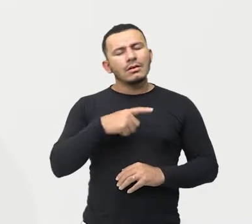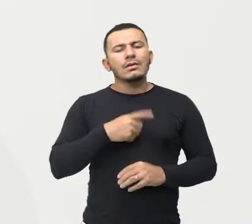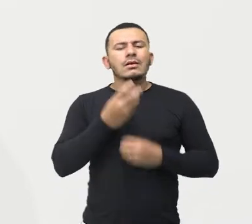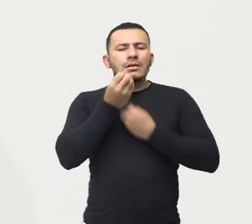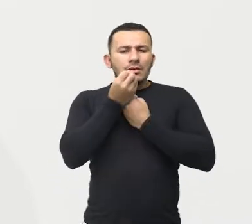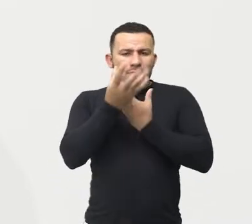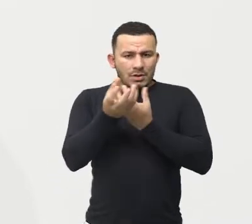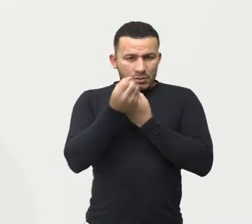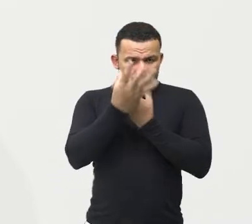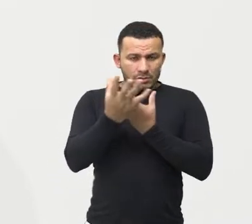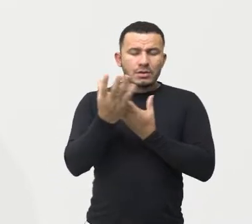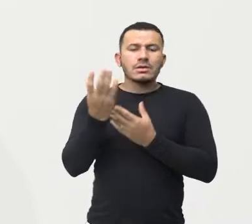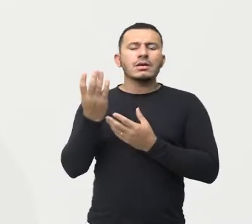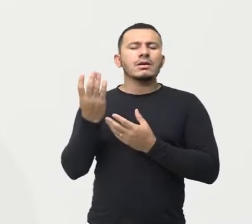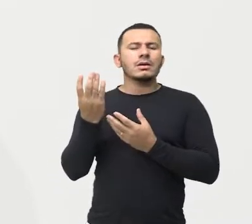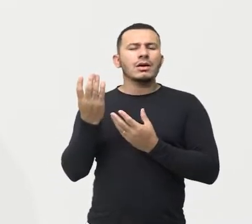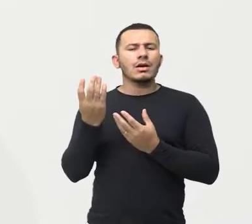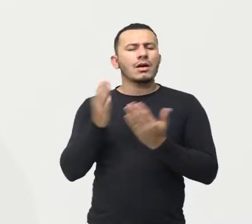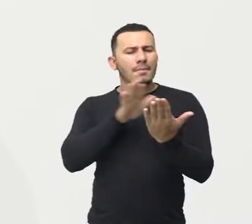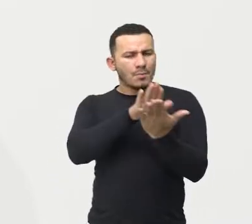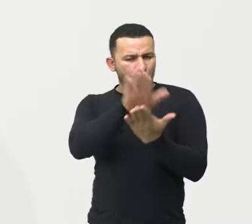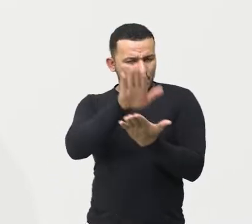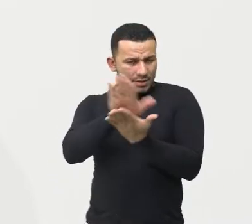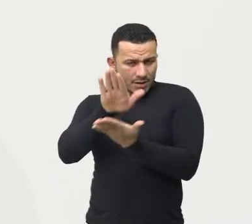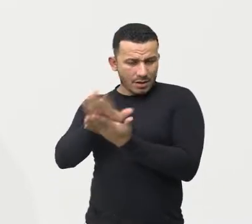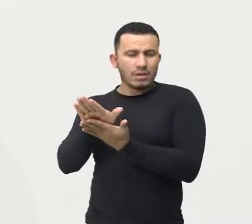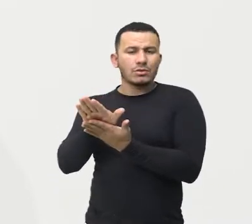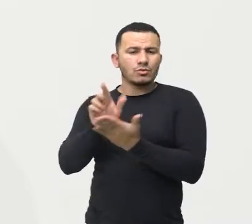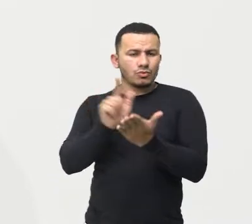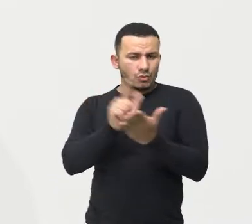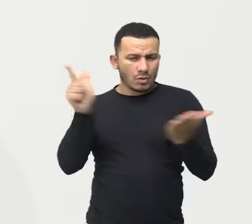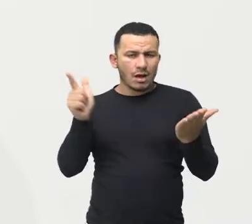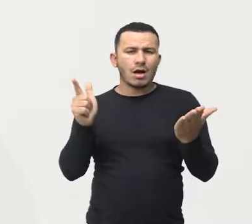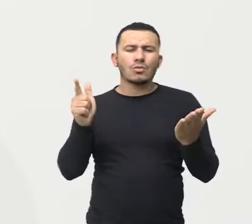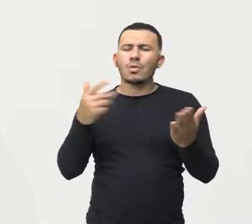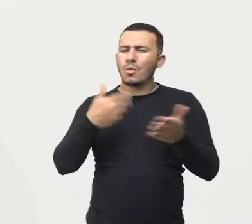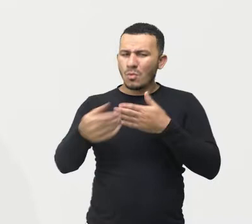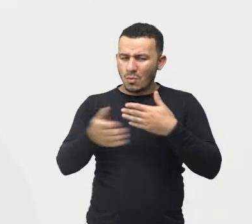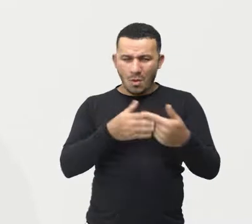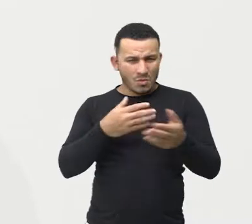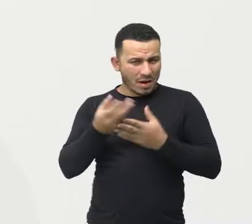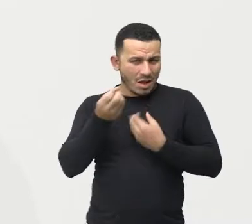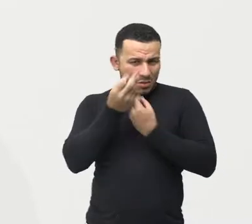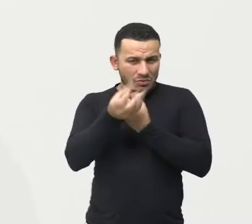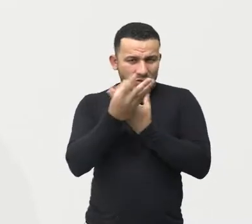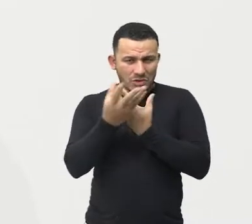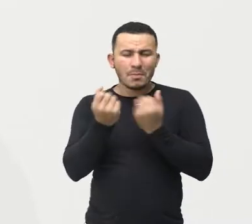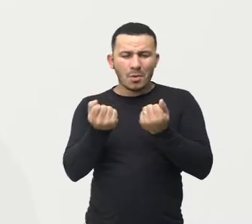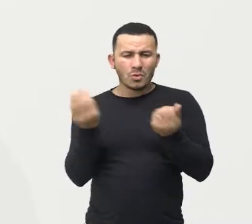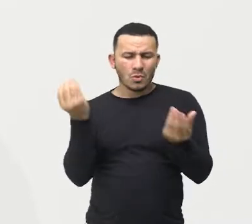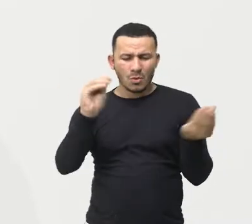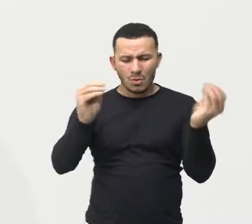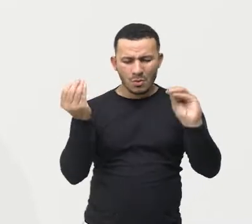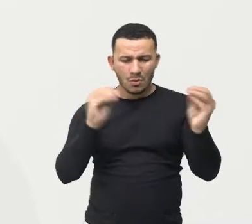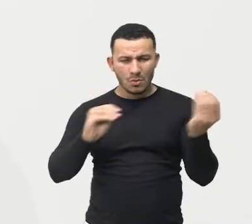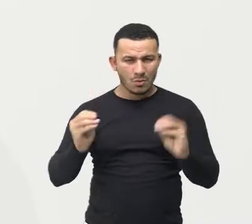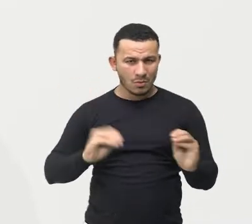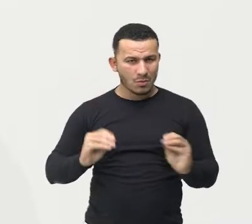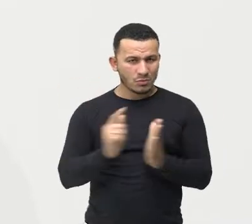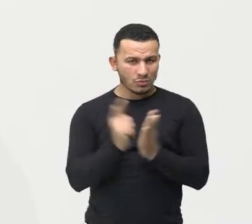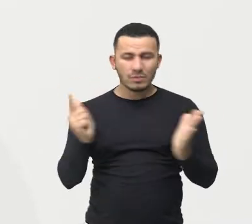é qualquer notícia, qualquer fato que eu posso colocar no meu jornal? Percebam que não. Esses fatos que